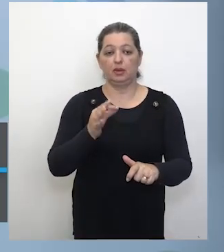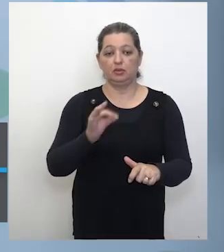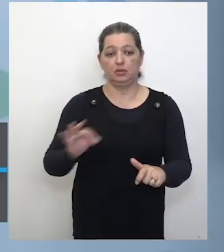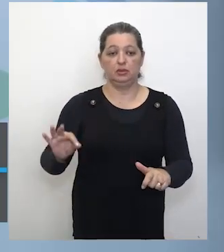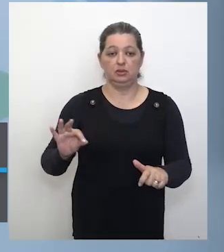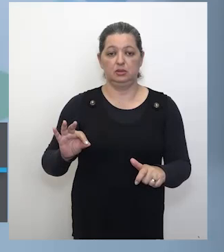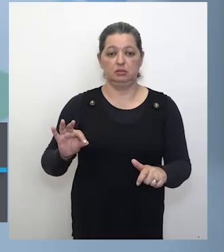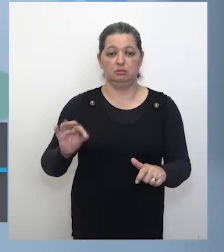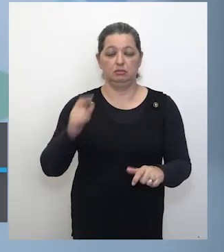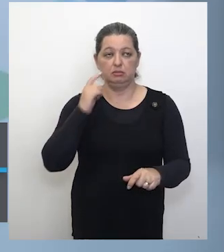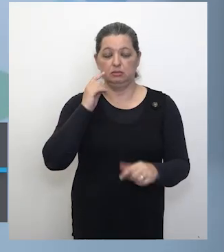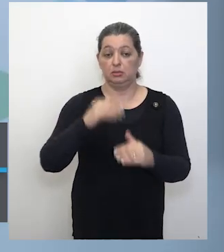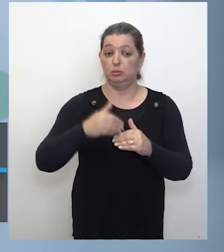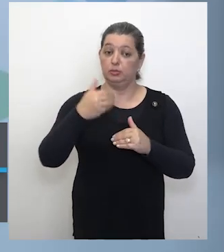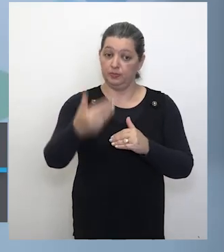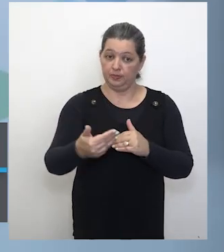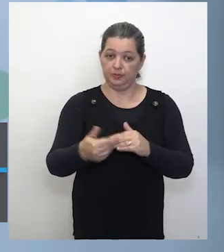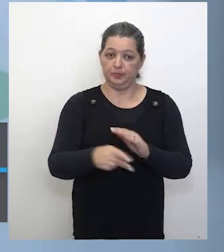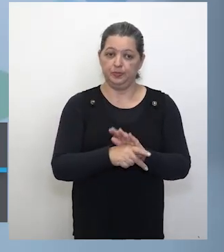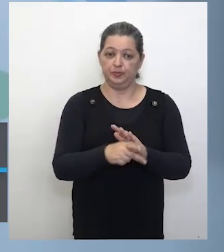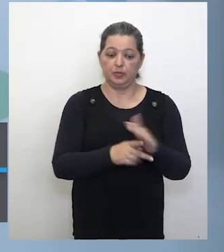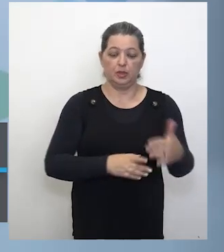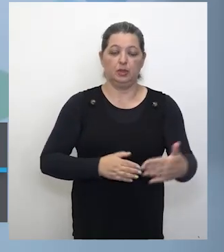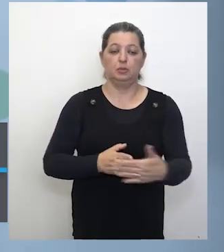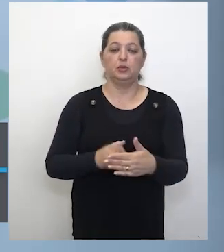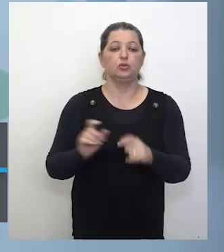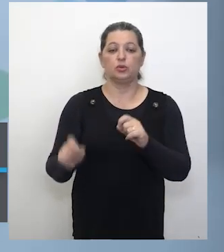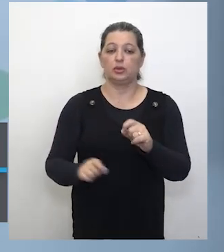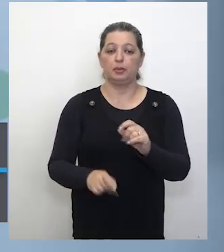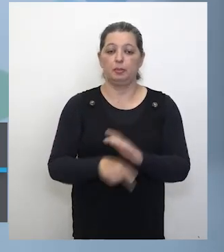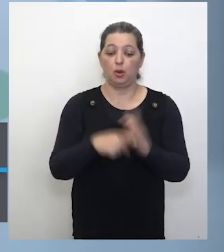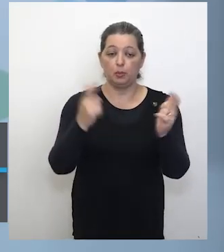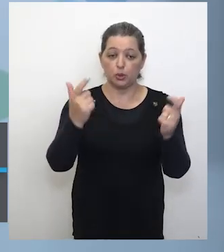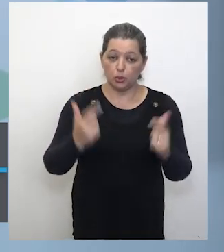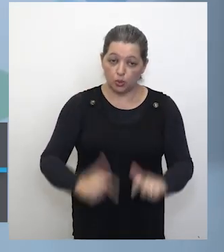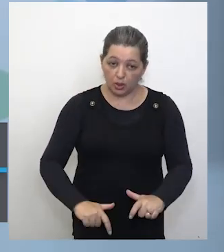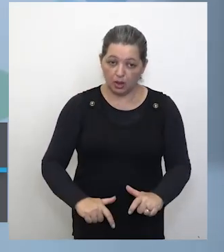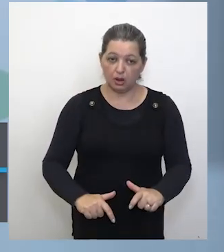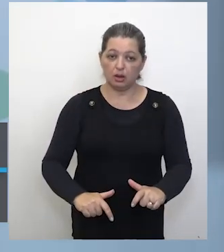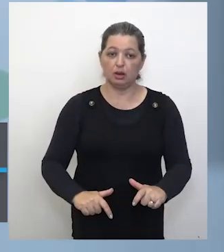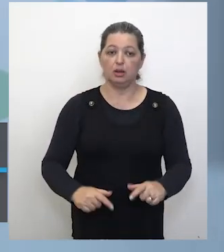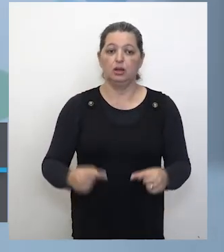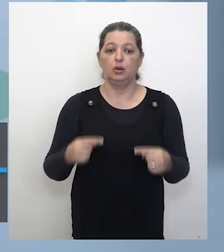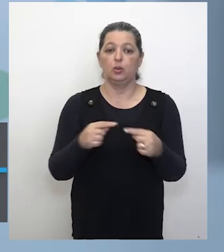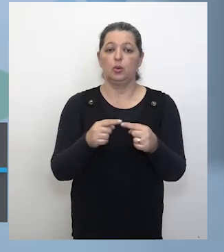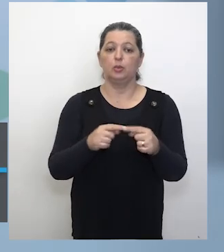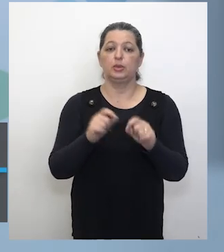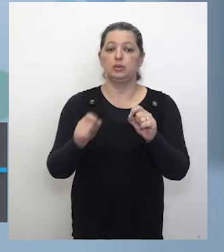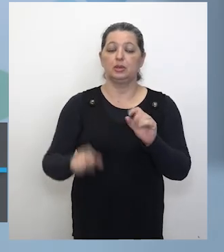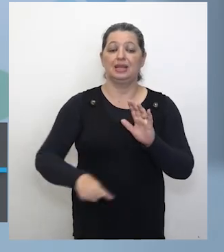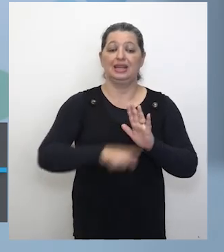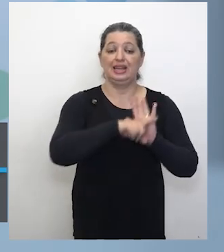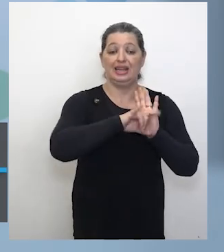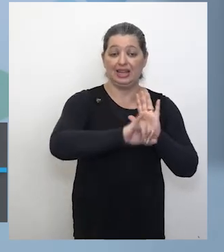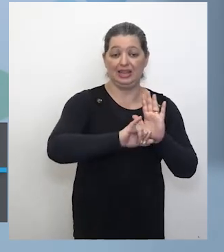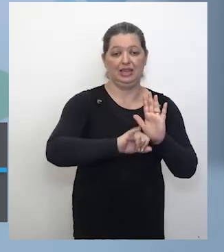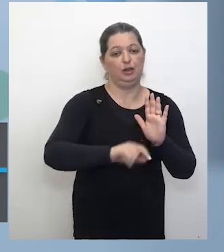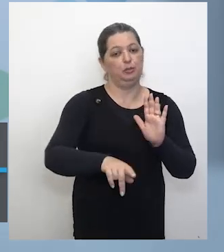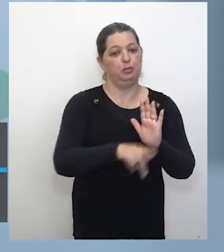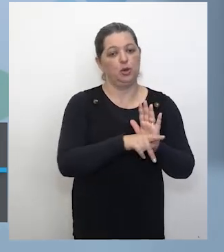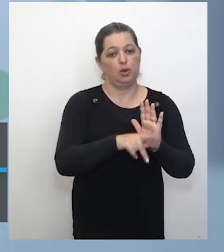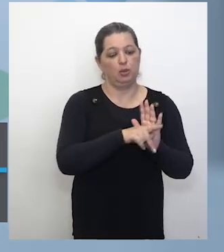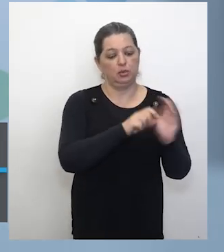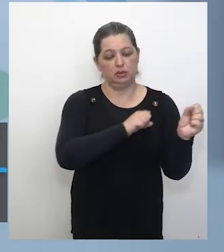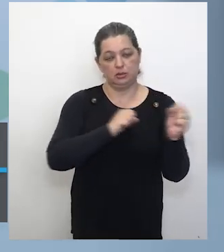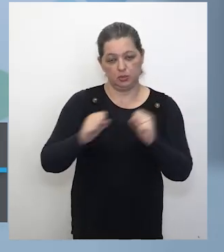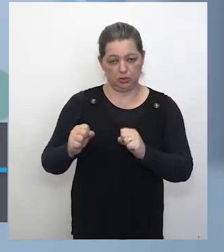da França. Né? Isso é para delimitar que o território está relacionado com as leis regentes e a delimitação de poder.